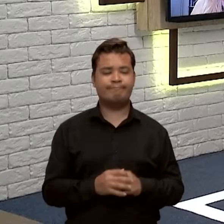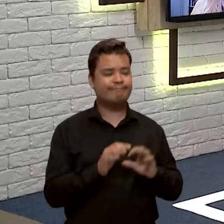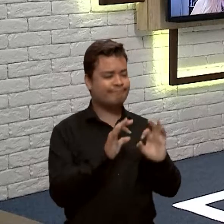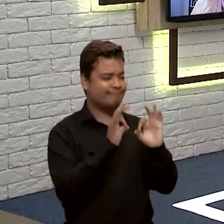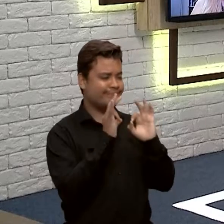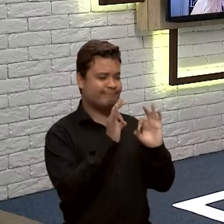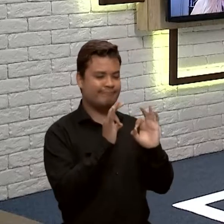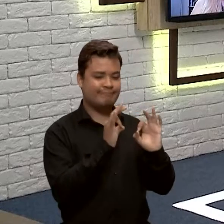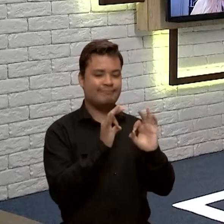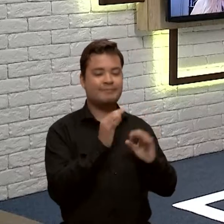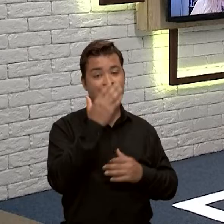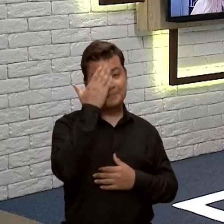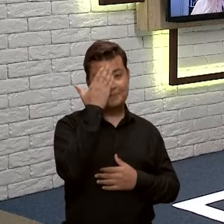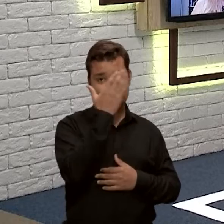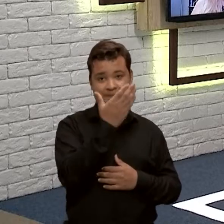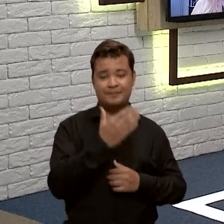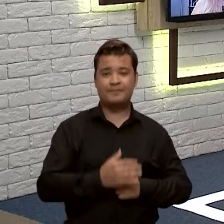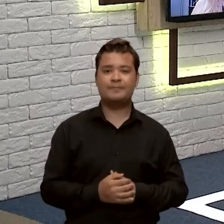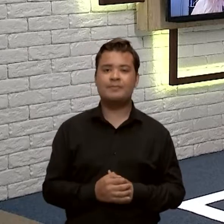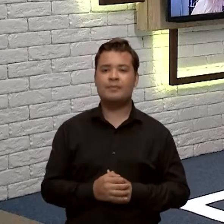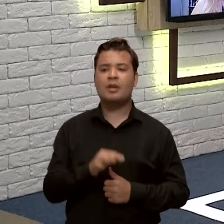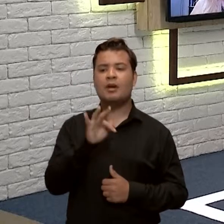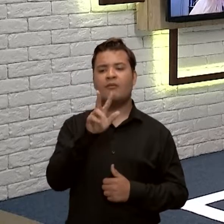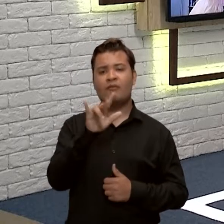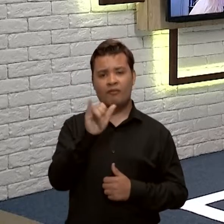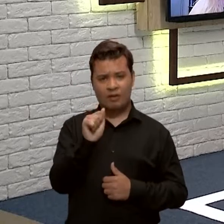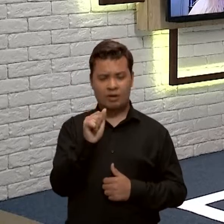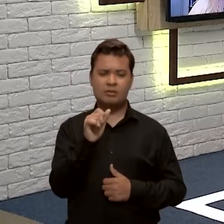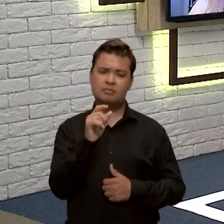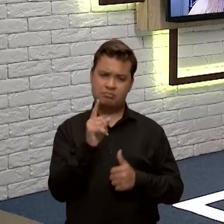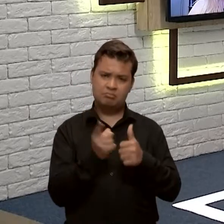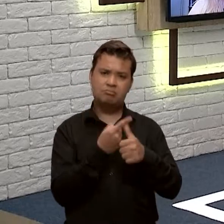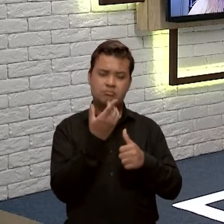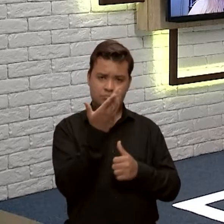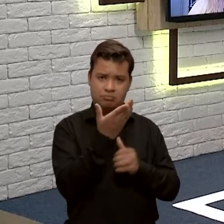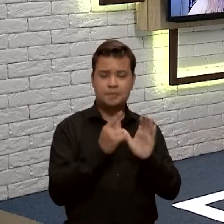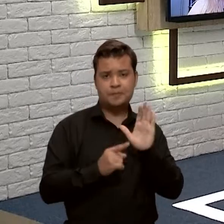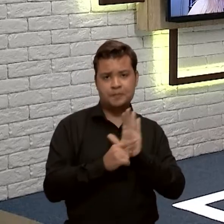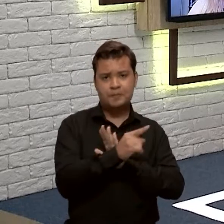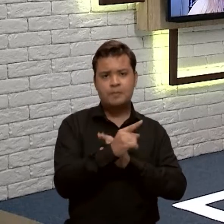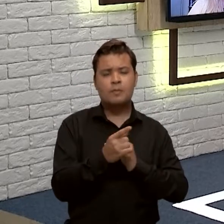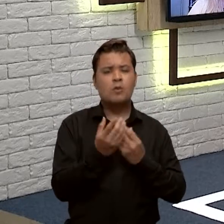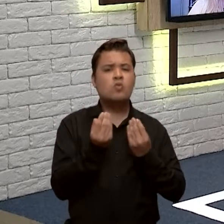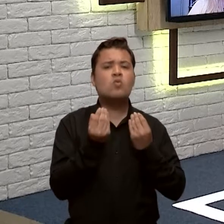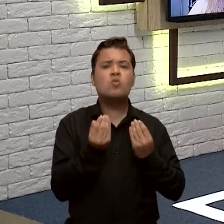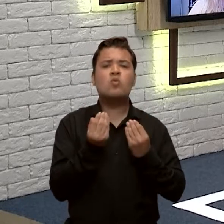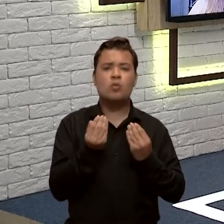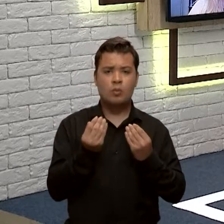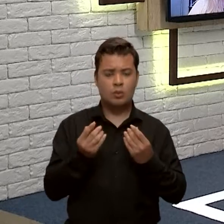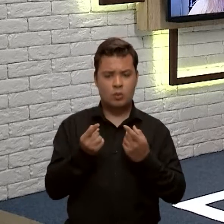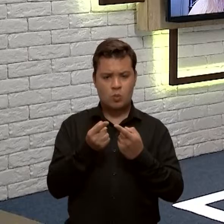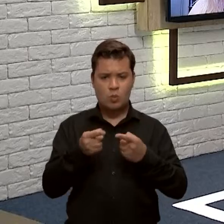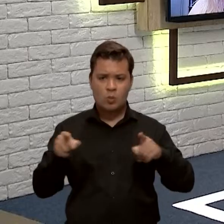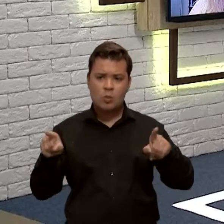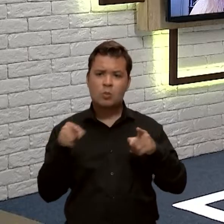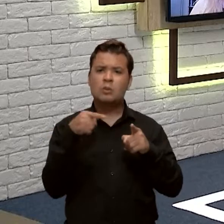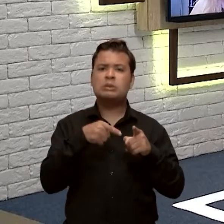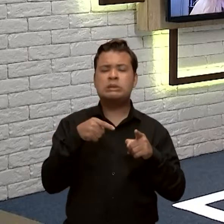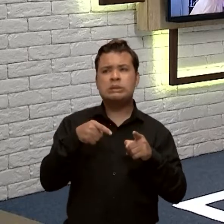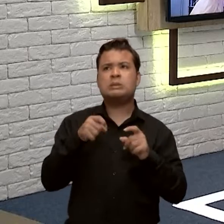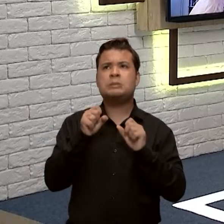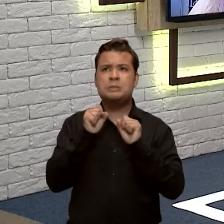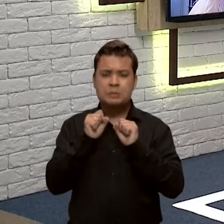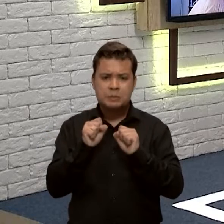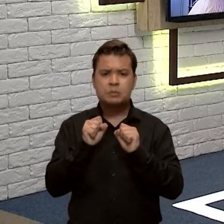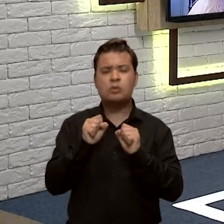Perfeito, professor, obrigada. Flávia, e eu começo com você. Como que a música ela pode ser usada aí com